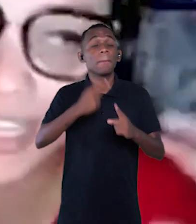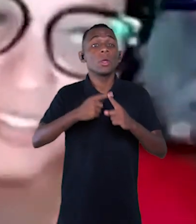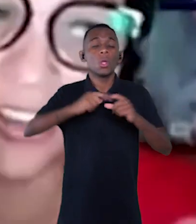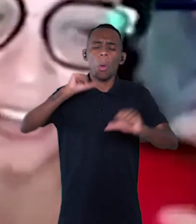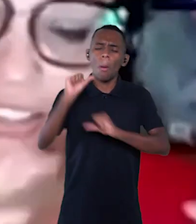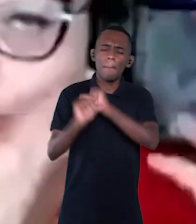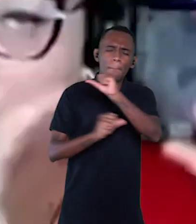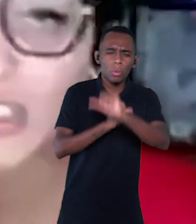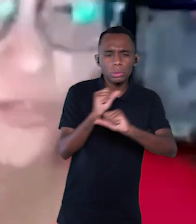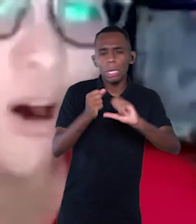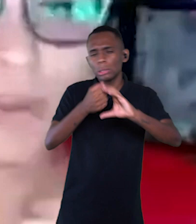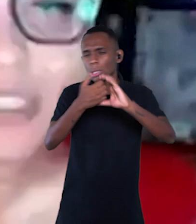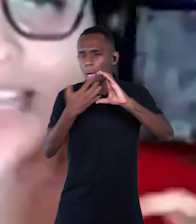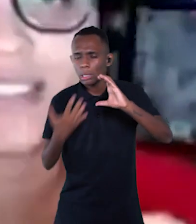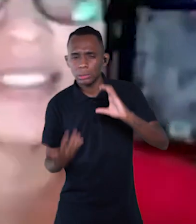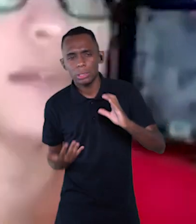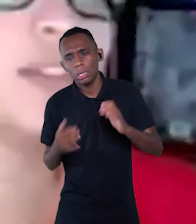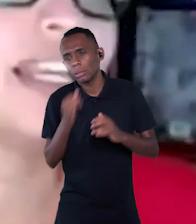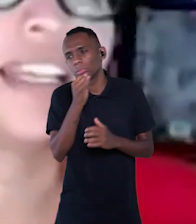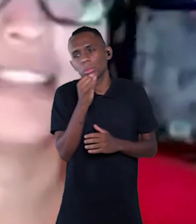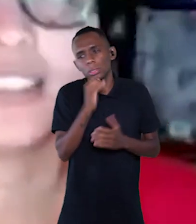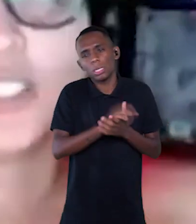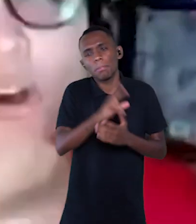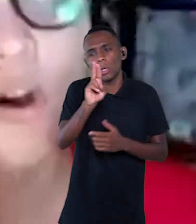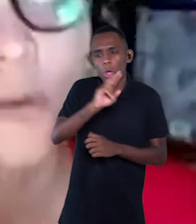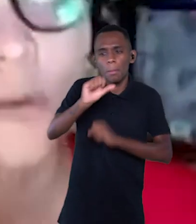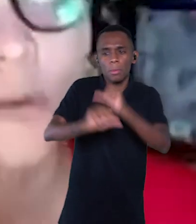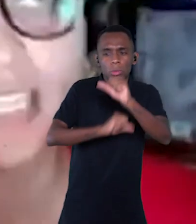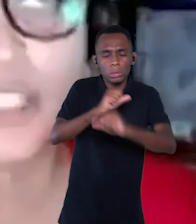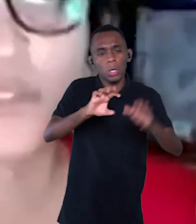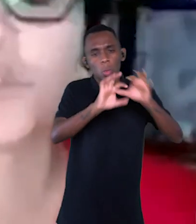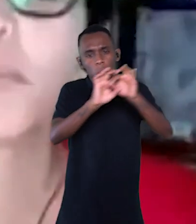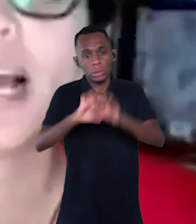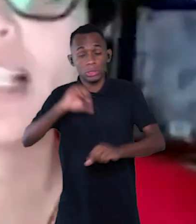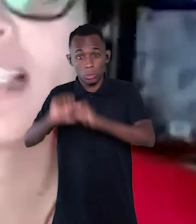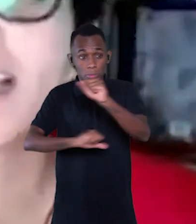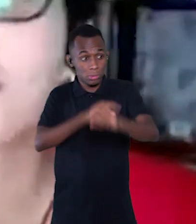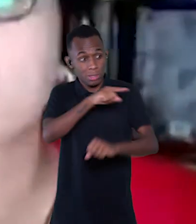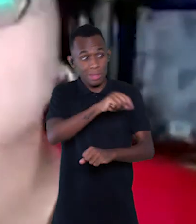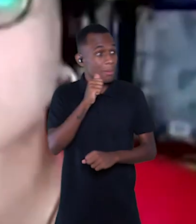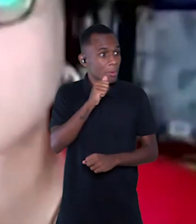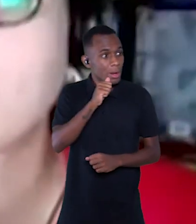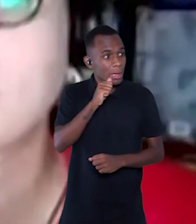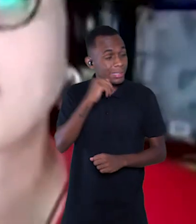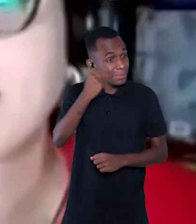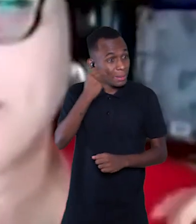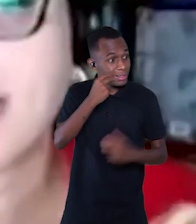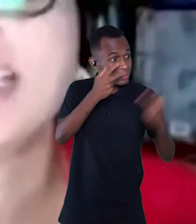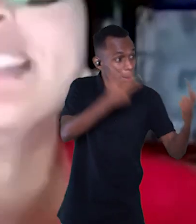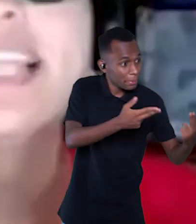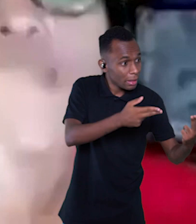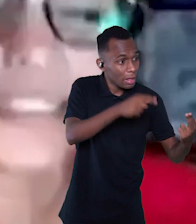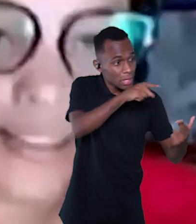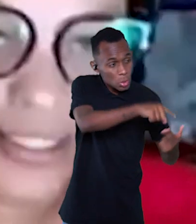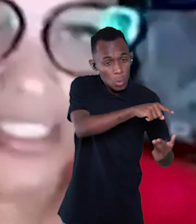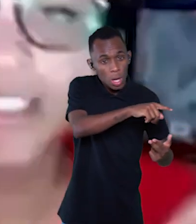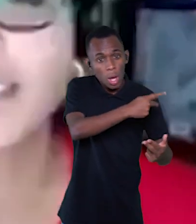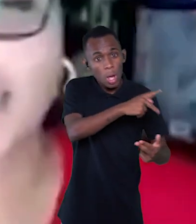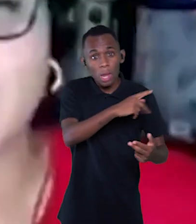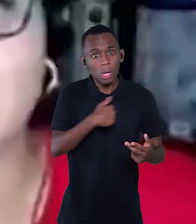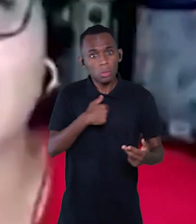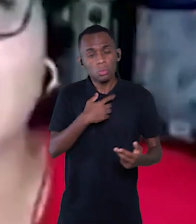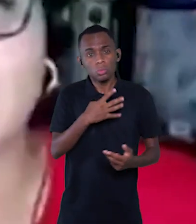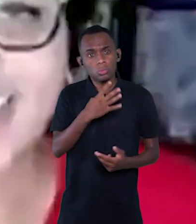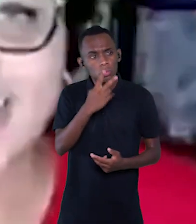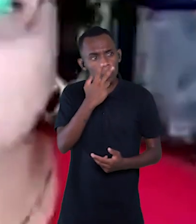eu mudei de algumas formas, né, assim, mudei nomes e contexto e tudo mais, e ela não conseguiu reconhecer, mas a ideia estava ali,